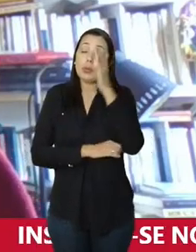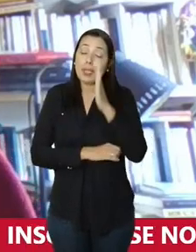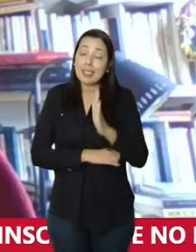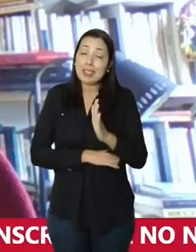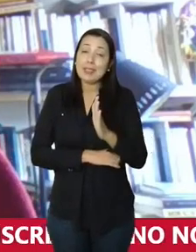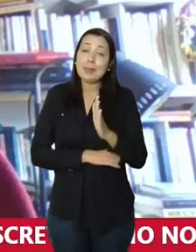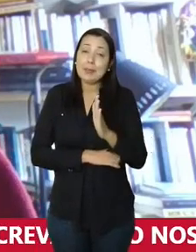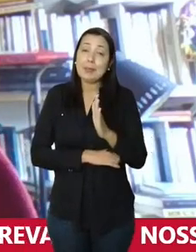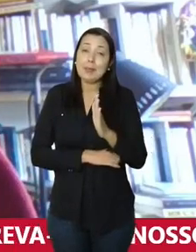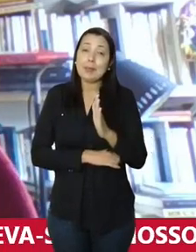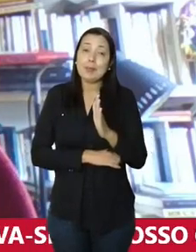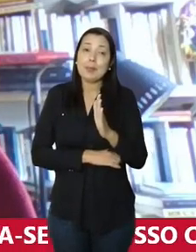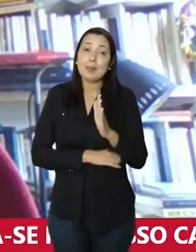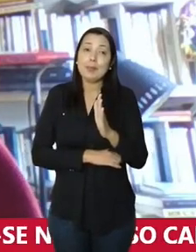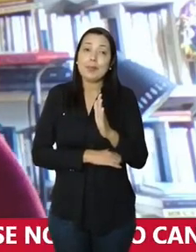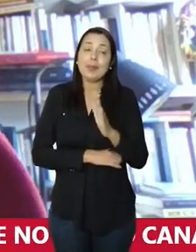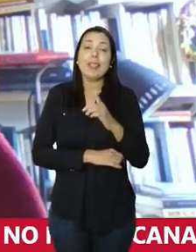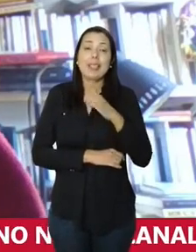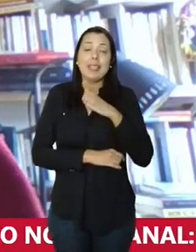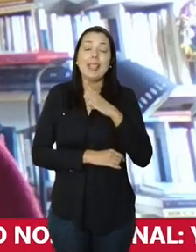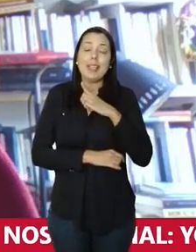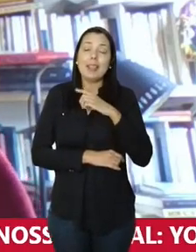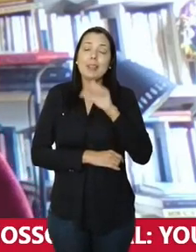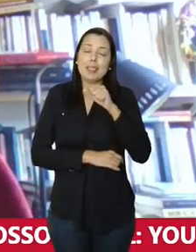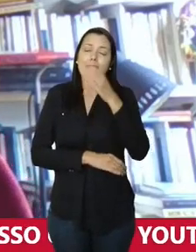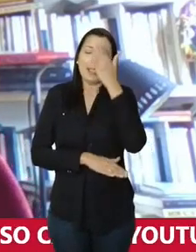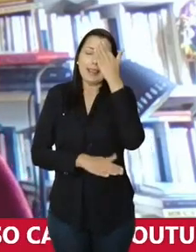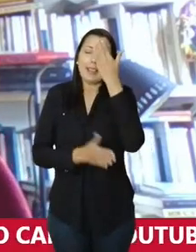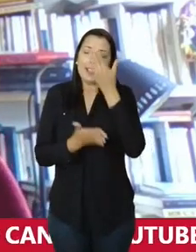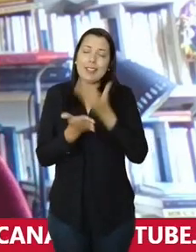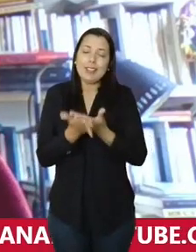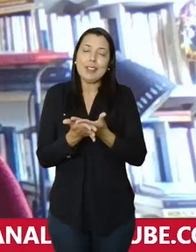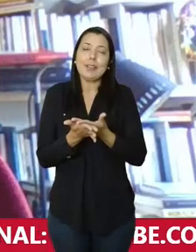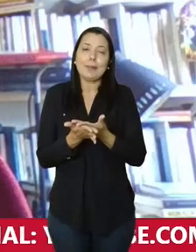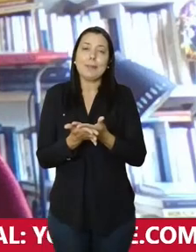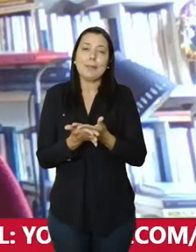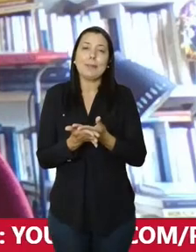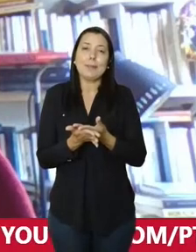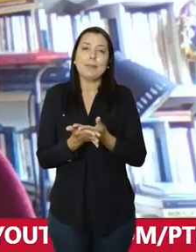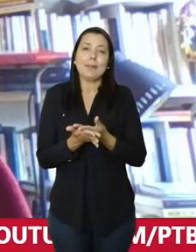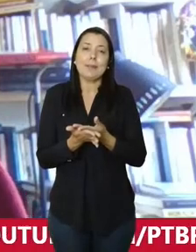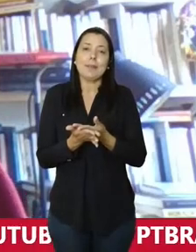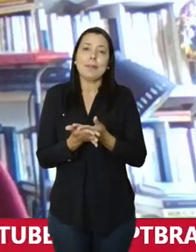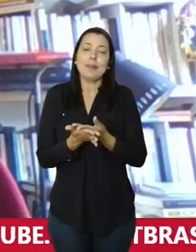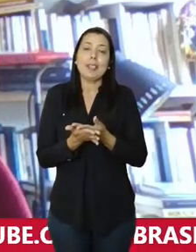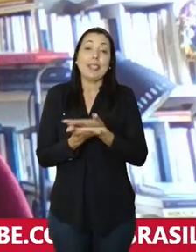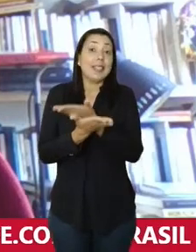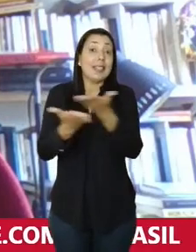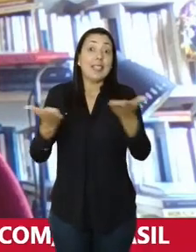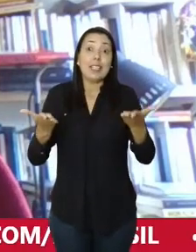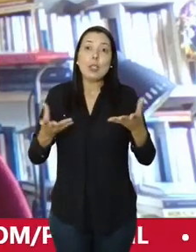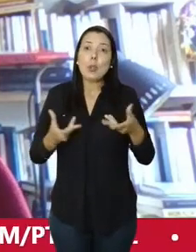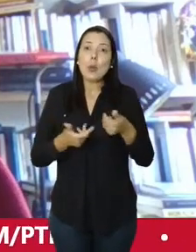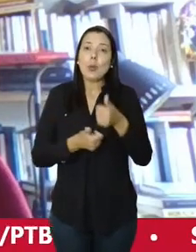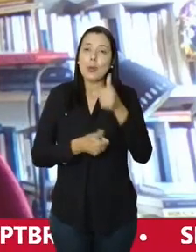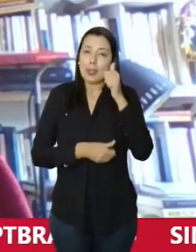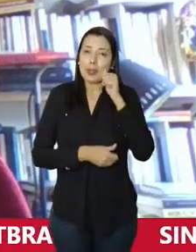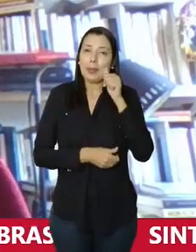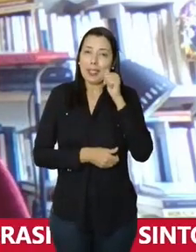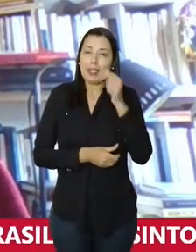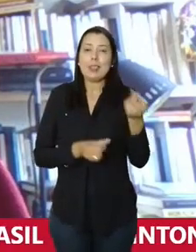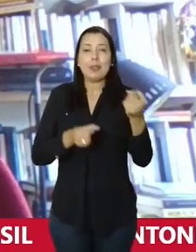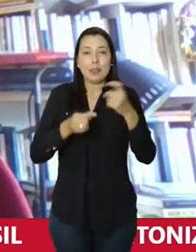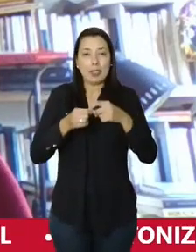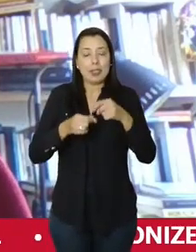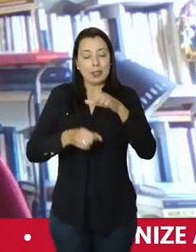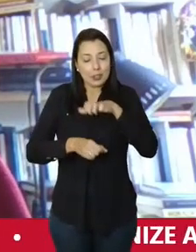de volta, eu tenho certeza que as mulheres retomarão o